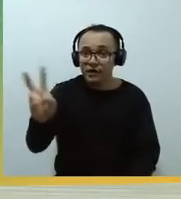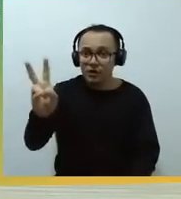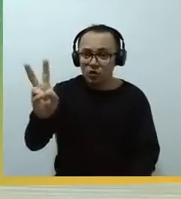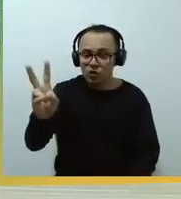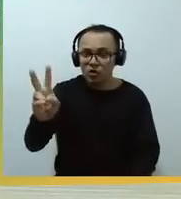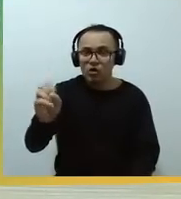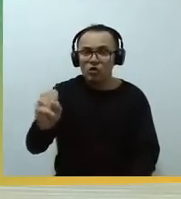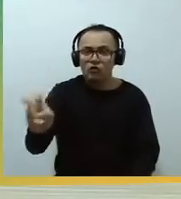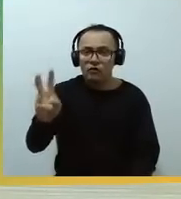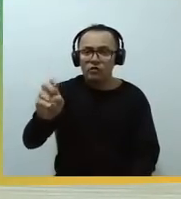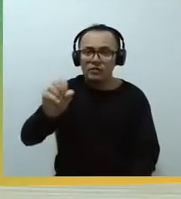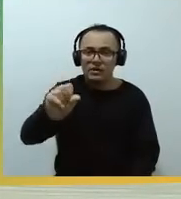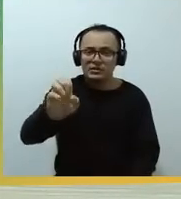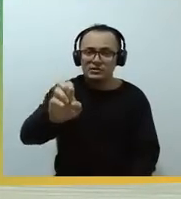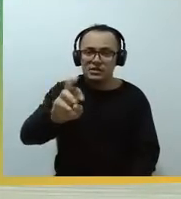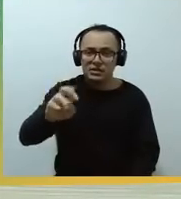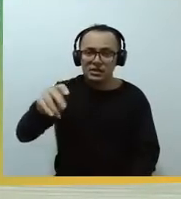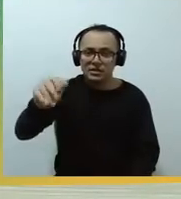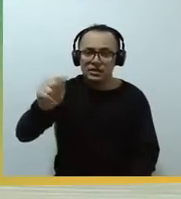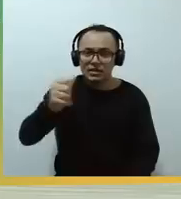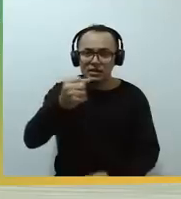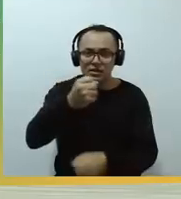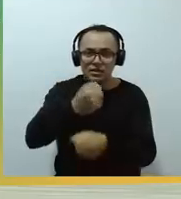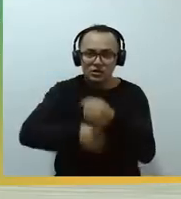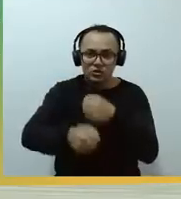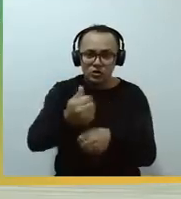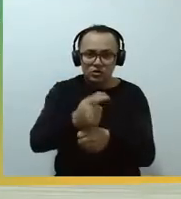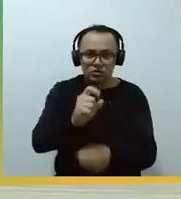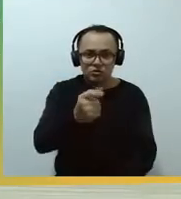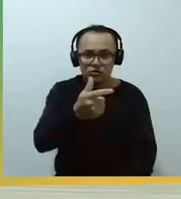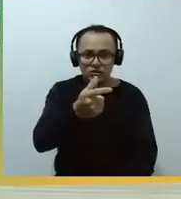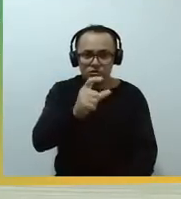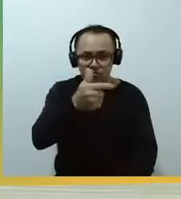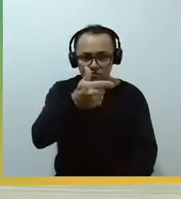Serrana Engenharia em 2002, ele foi de